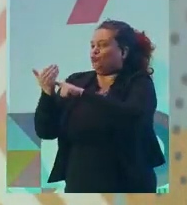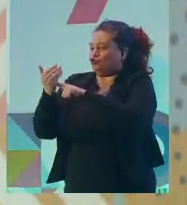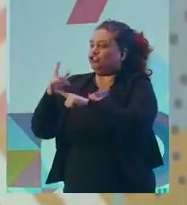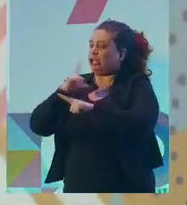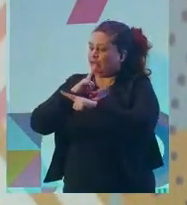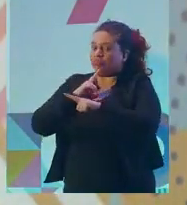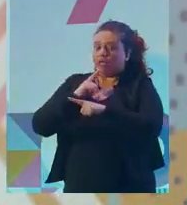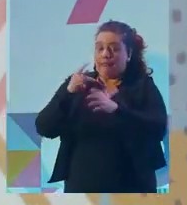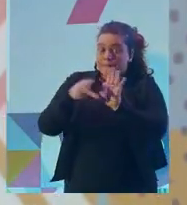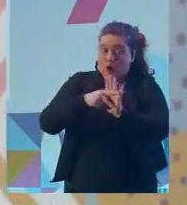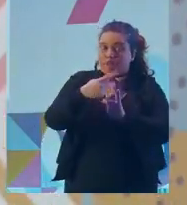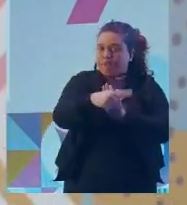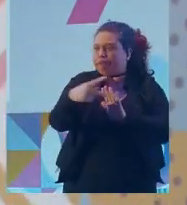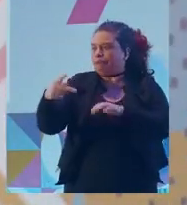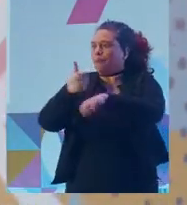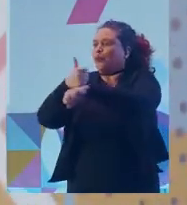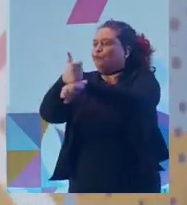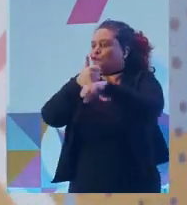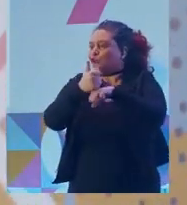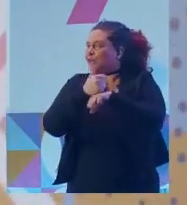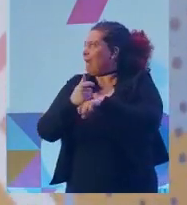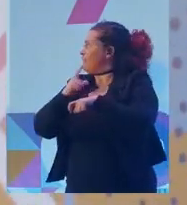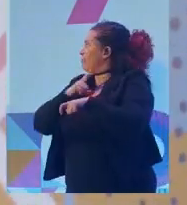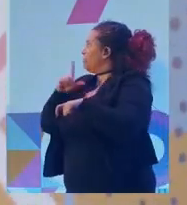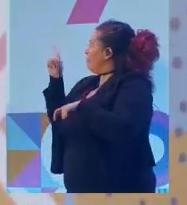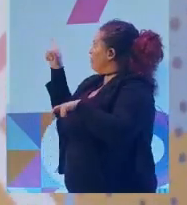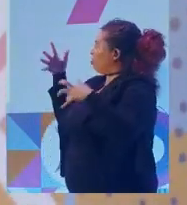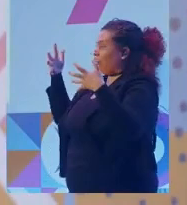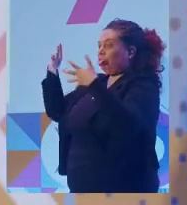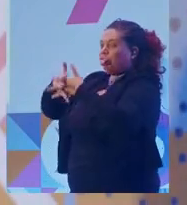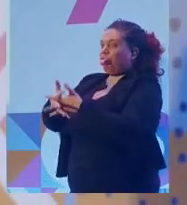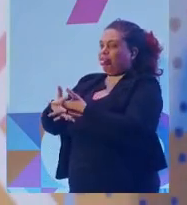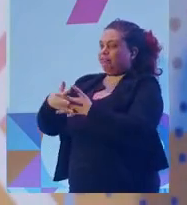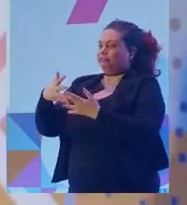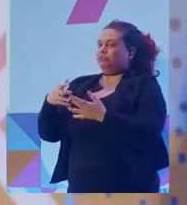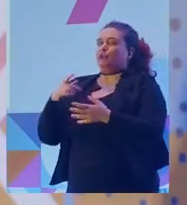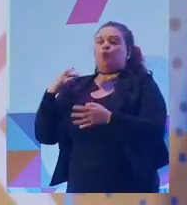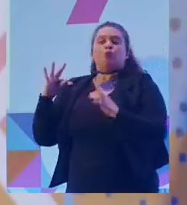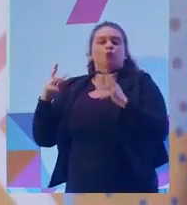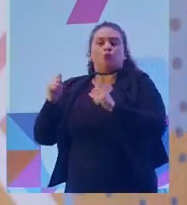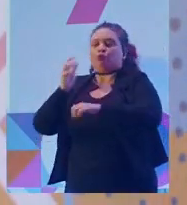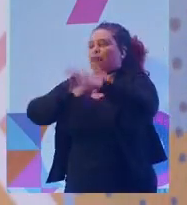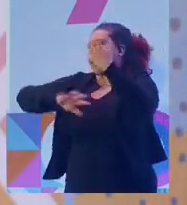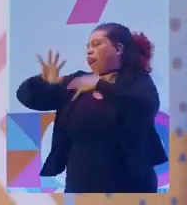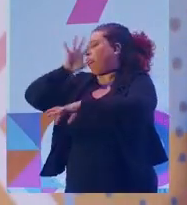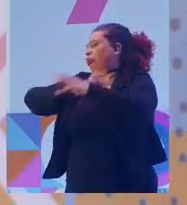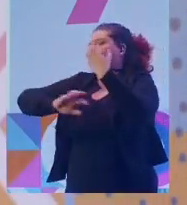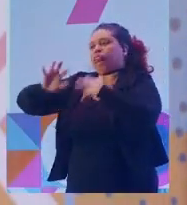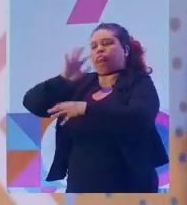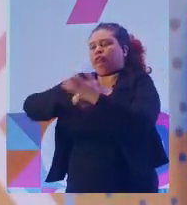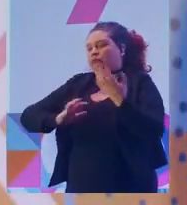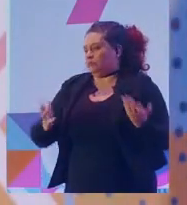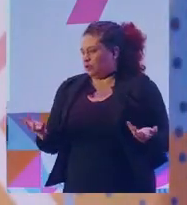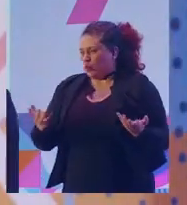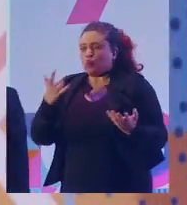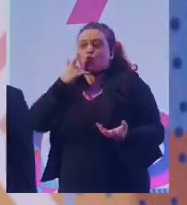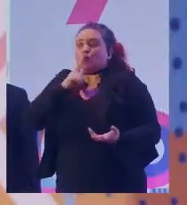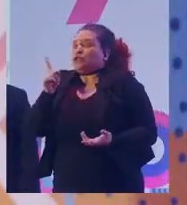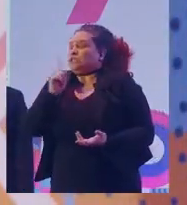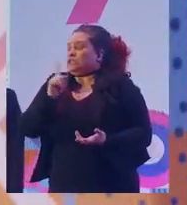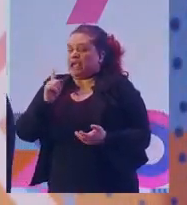para tecnologistas, a gente vai ter isso aqui, essa imagem. Uma bagunça. E a gente não vai conseguir